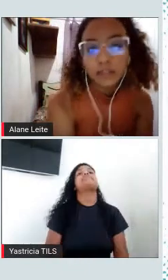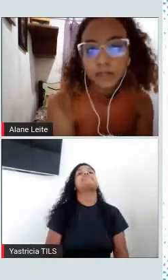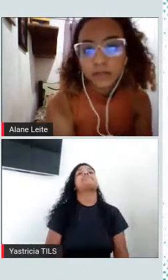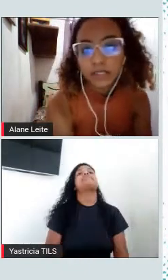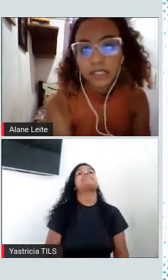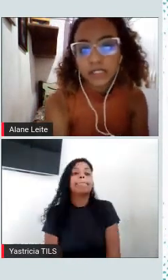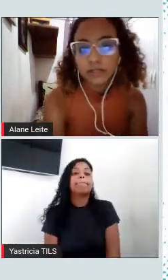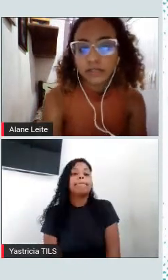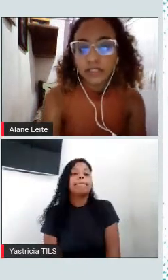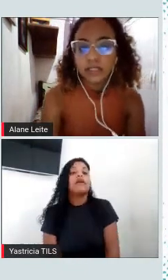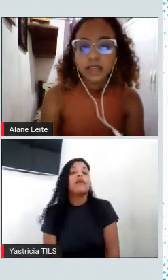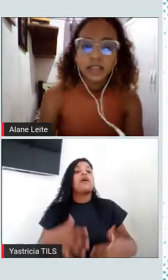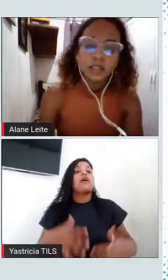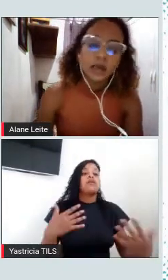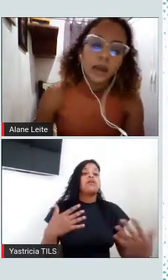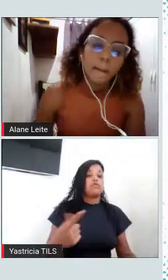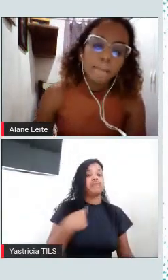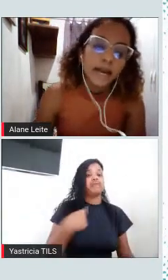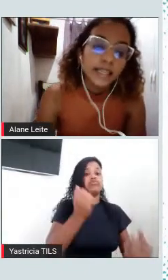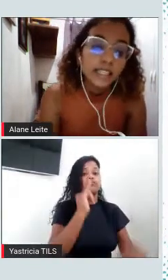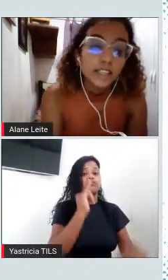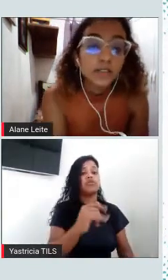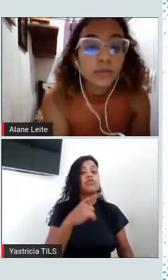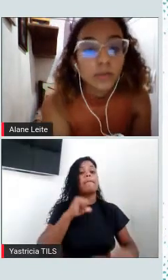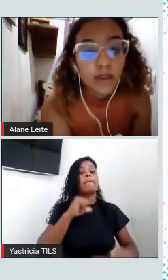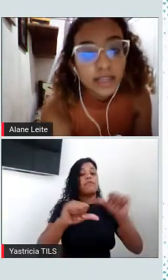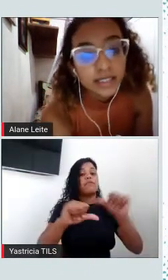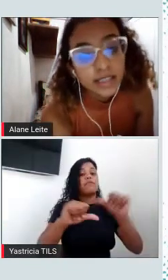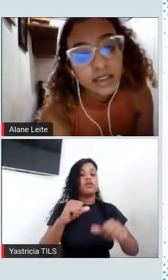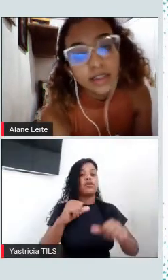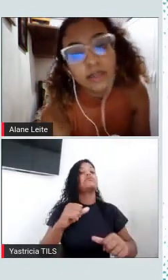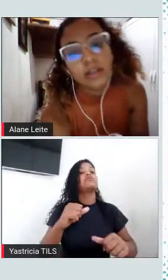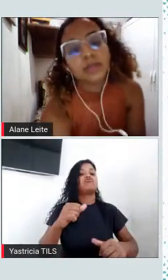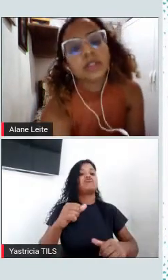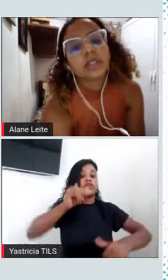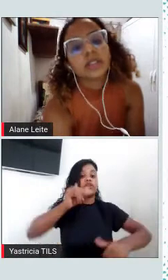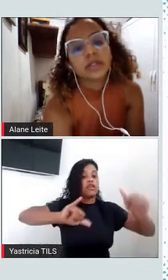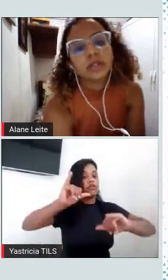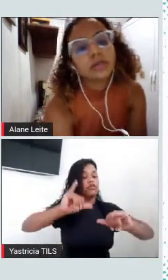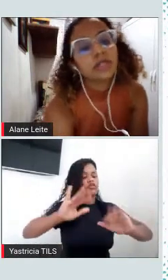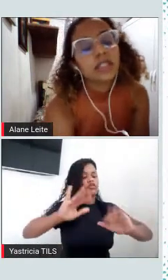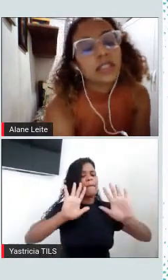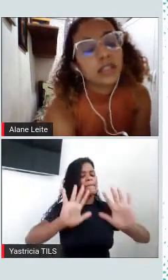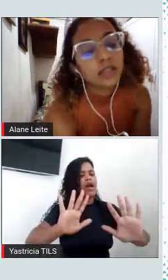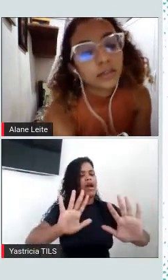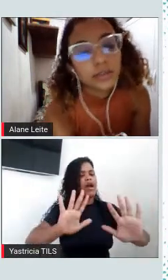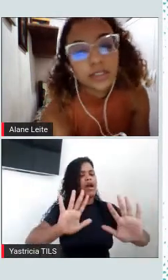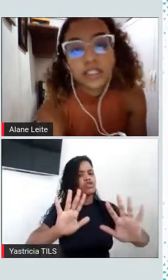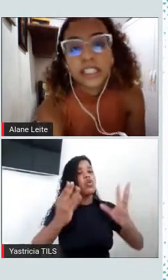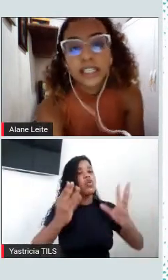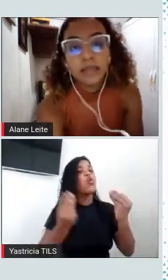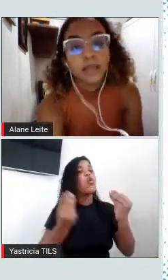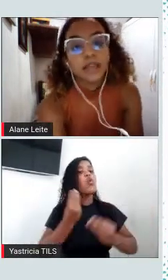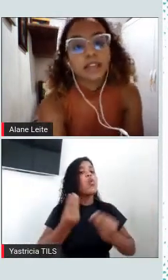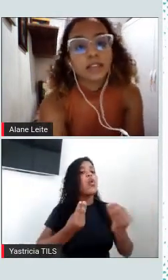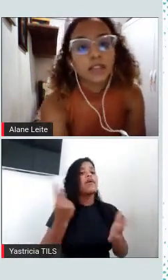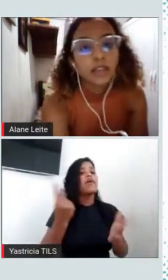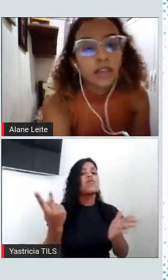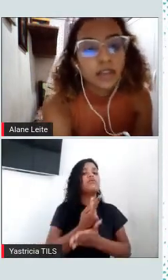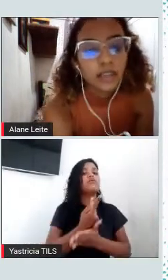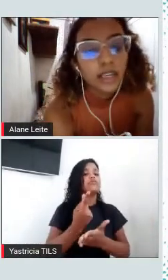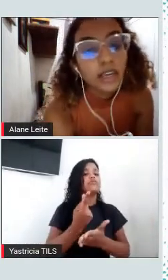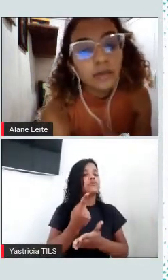Eu falei sobre as mudanças físicas, mas quais seriam as mudanças, o que seriam as mudanças